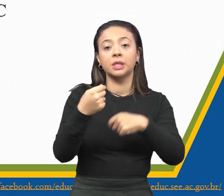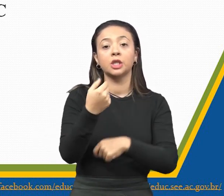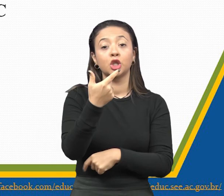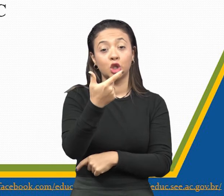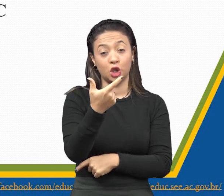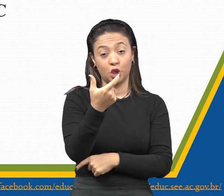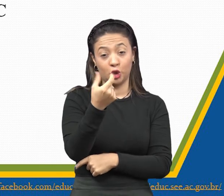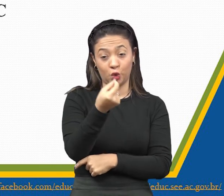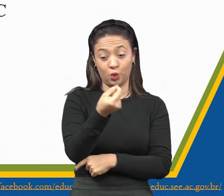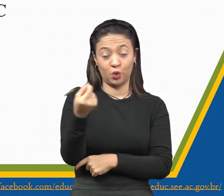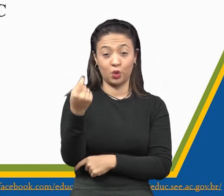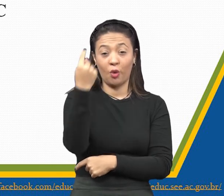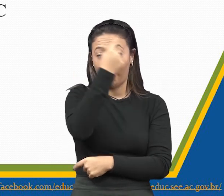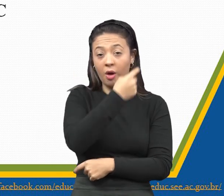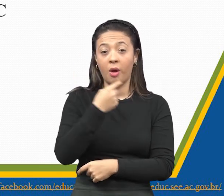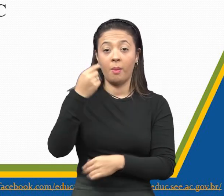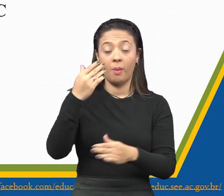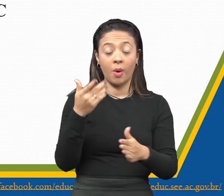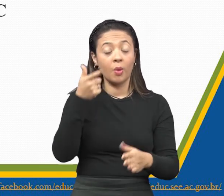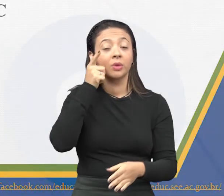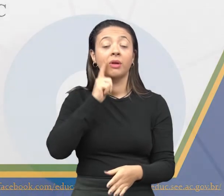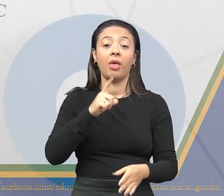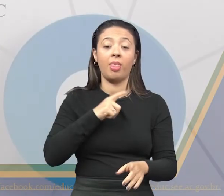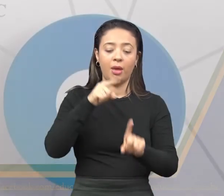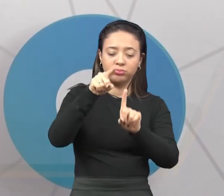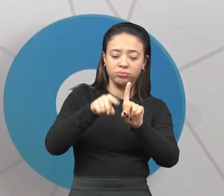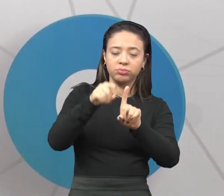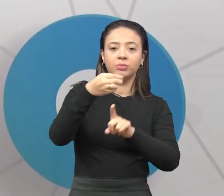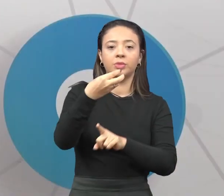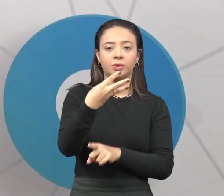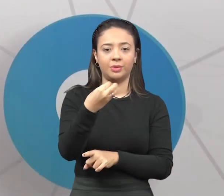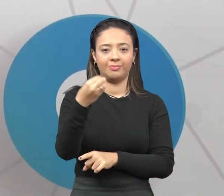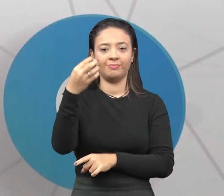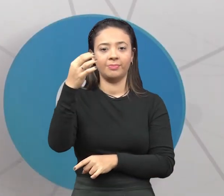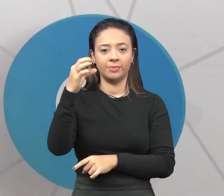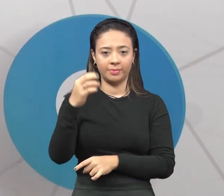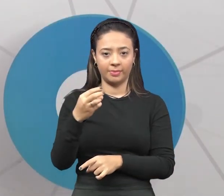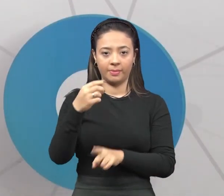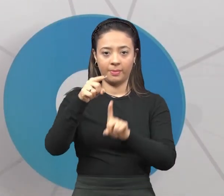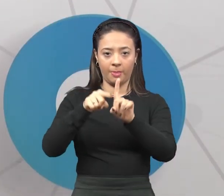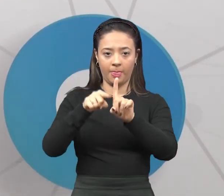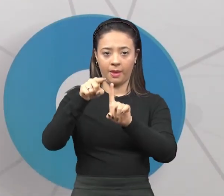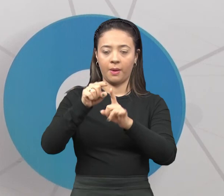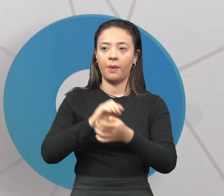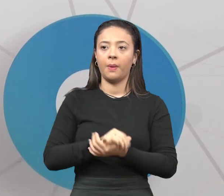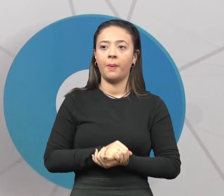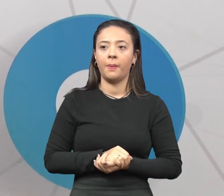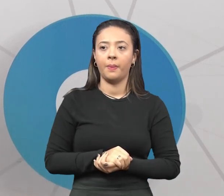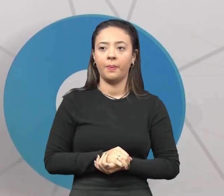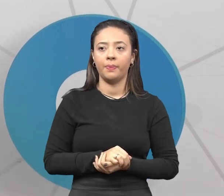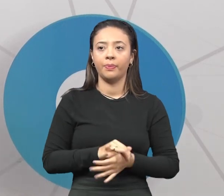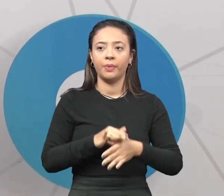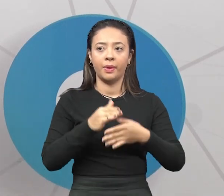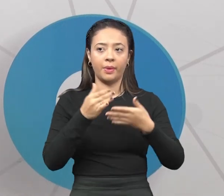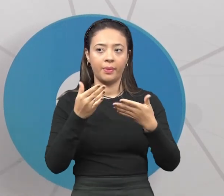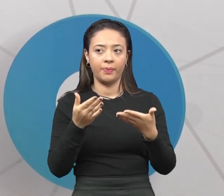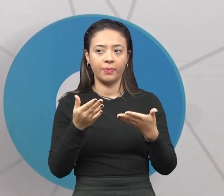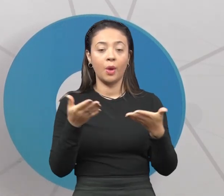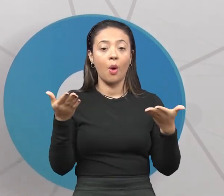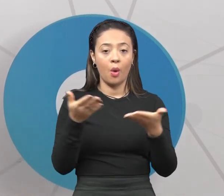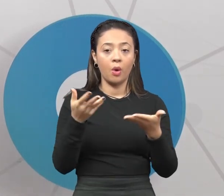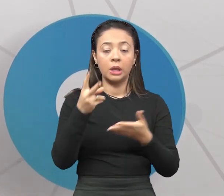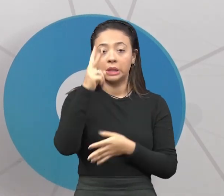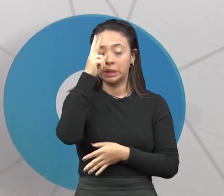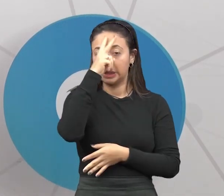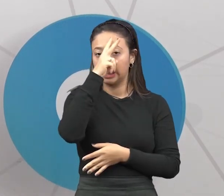30 graus. Volta aqui comigo rapidinho. Bom, pessoal, hoje nós relembramos